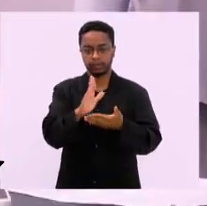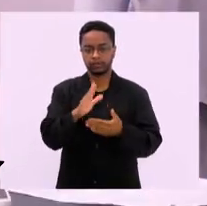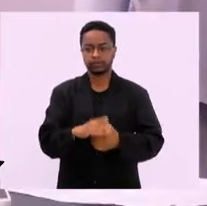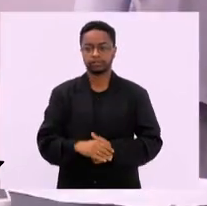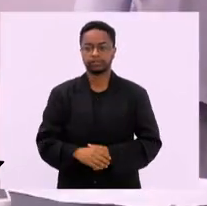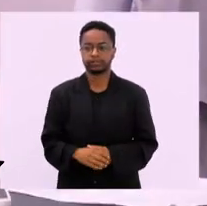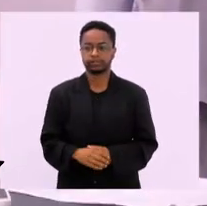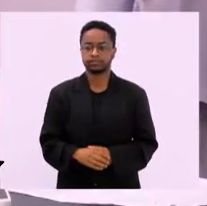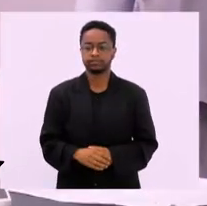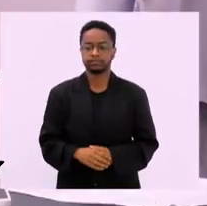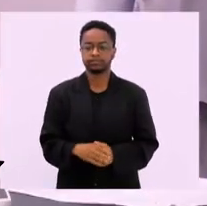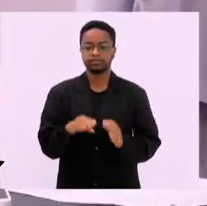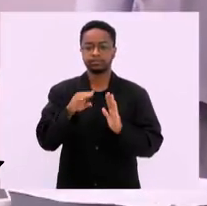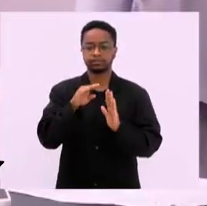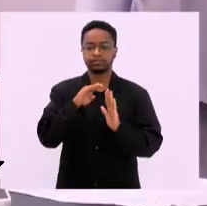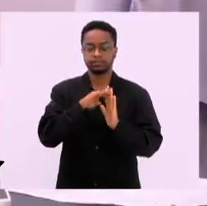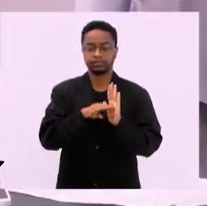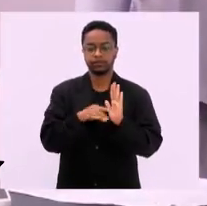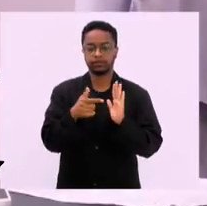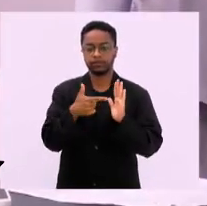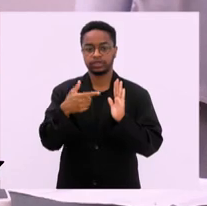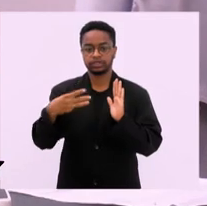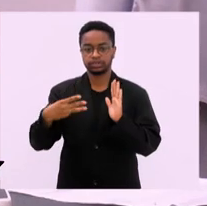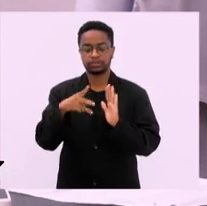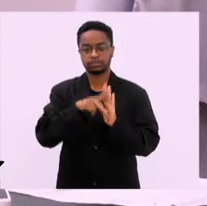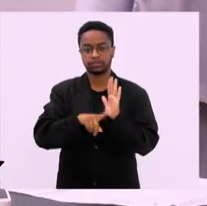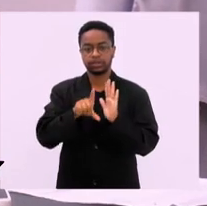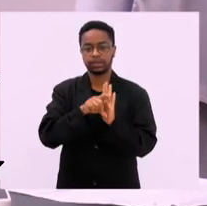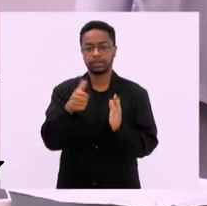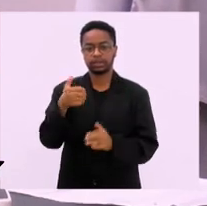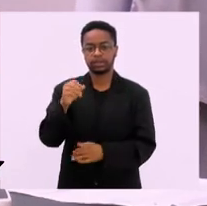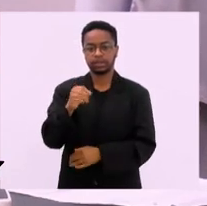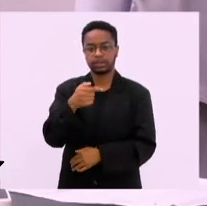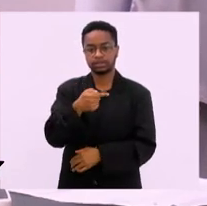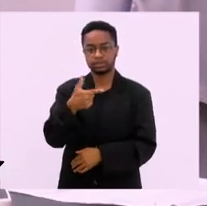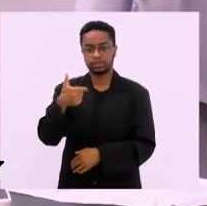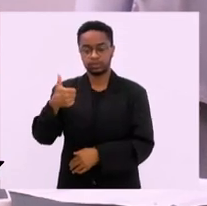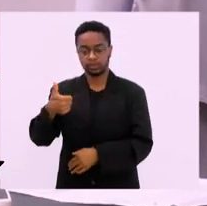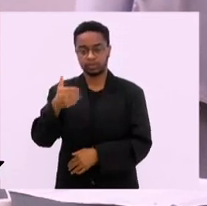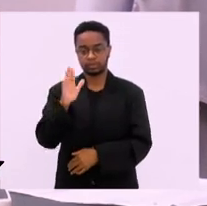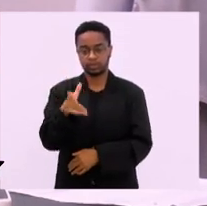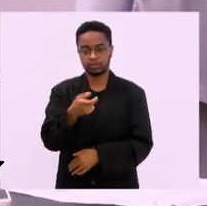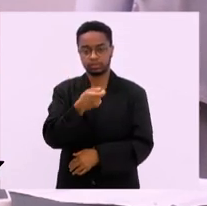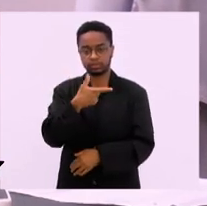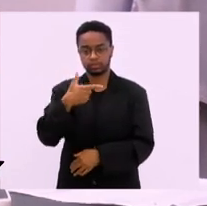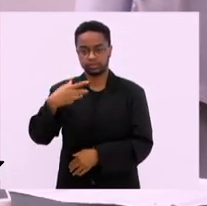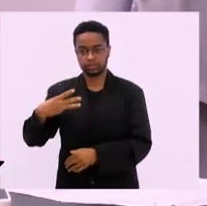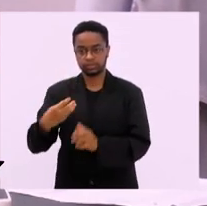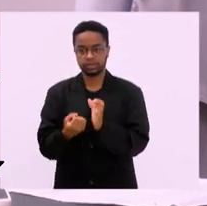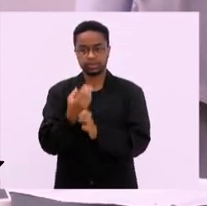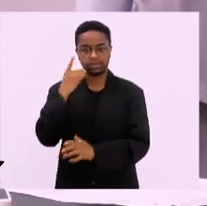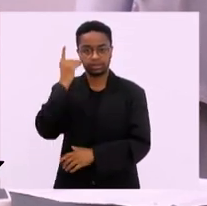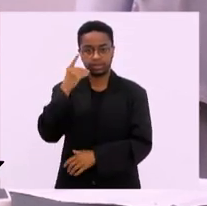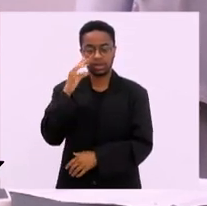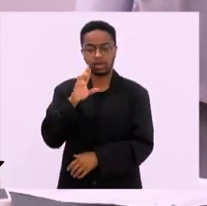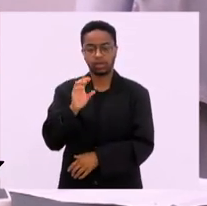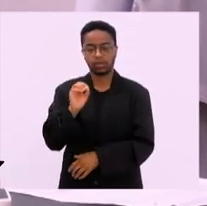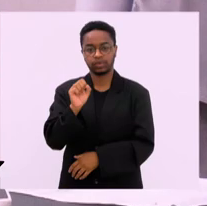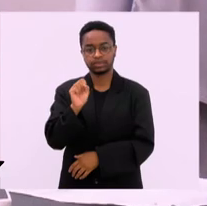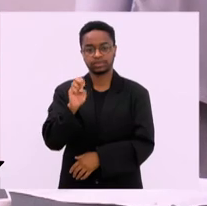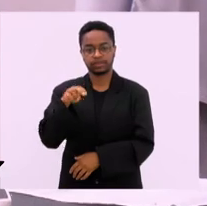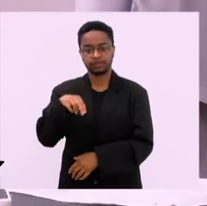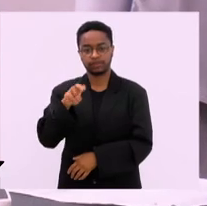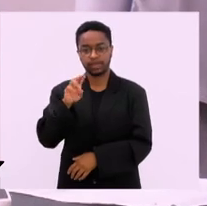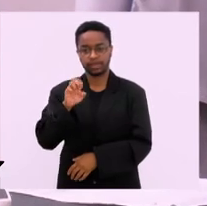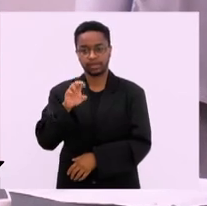Aprovado. 23 da pauta. PL 1071 de 23. De autoria do deputado Rosenberg Reis.